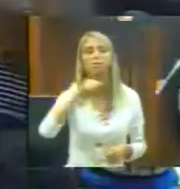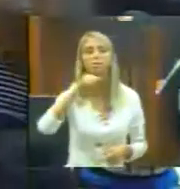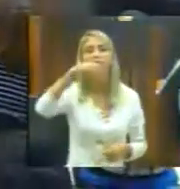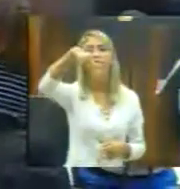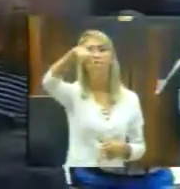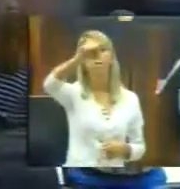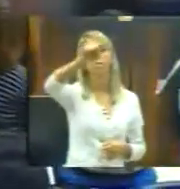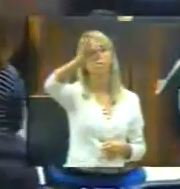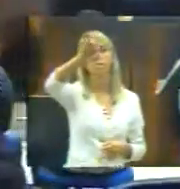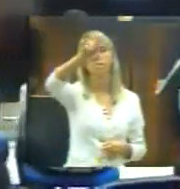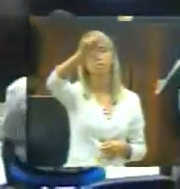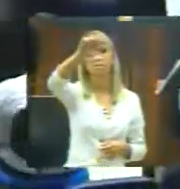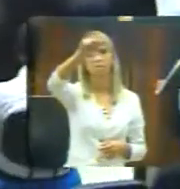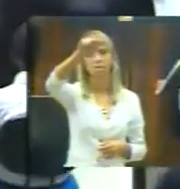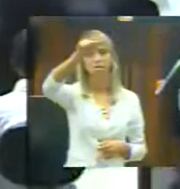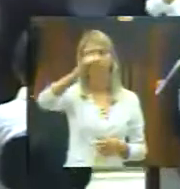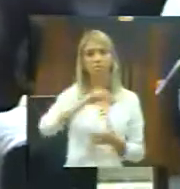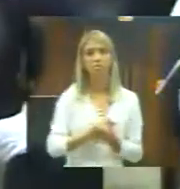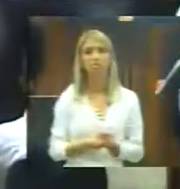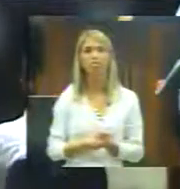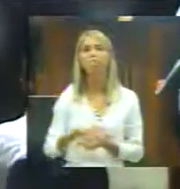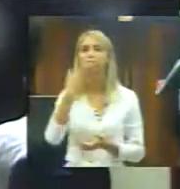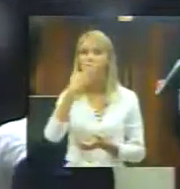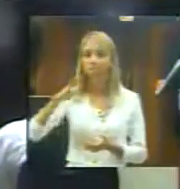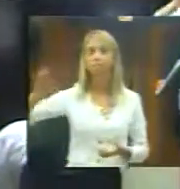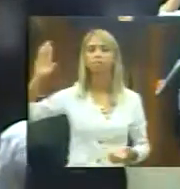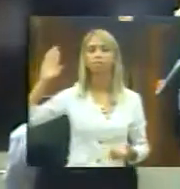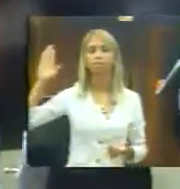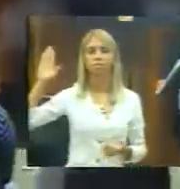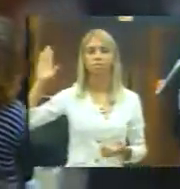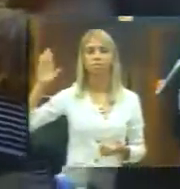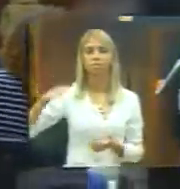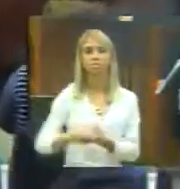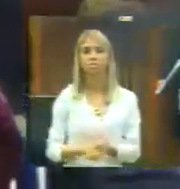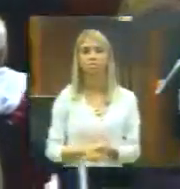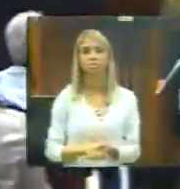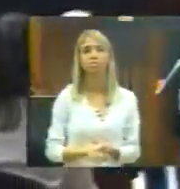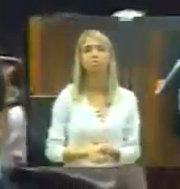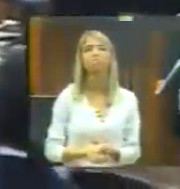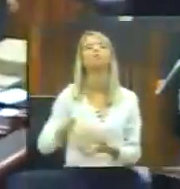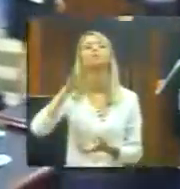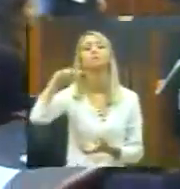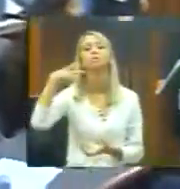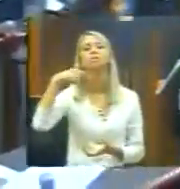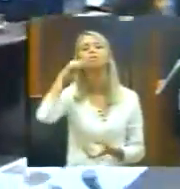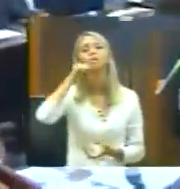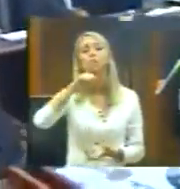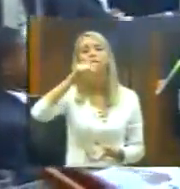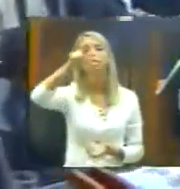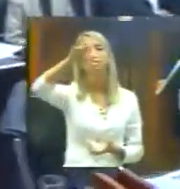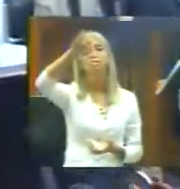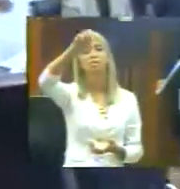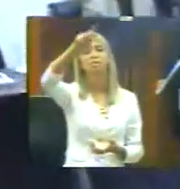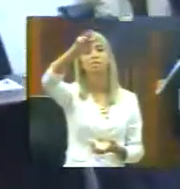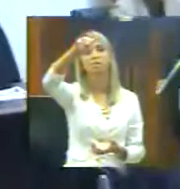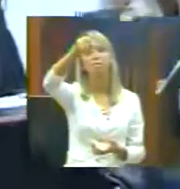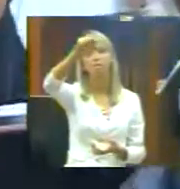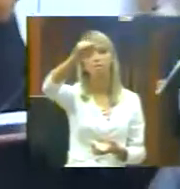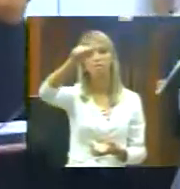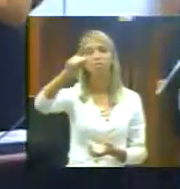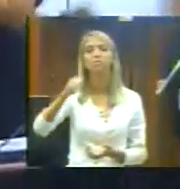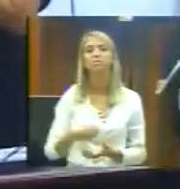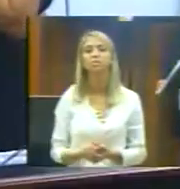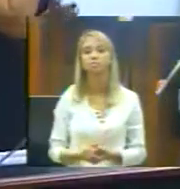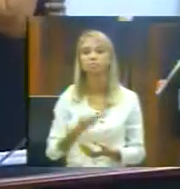de Oliveira. Sim, eu prometo. Com a palavra, a nossa nobre vereadora, Nívia Maria Silva